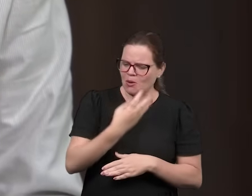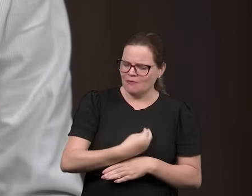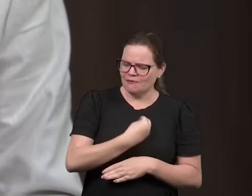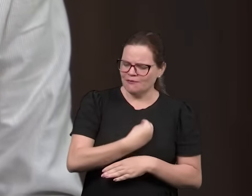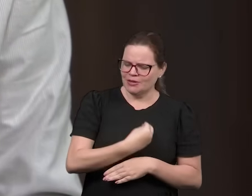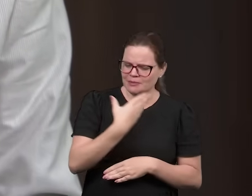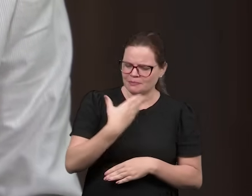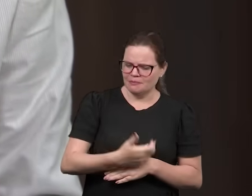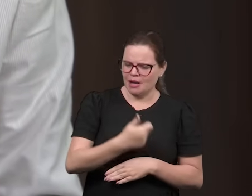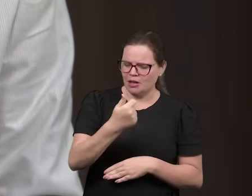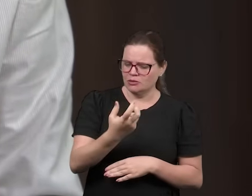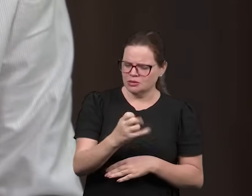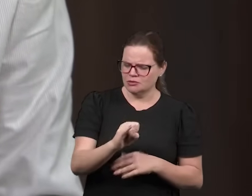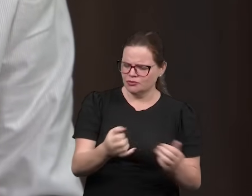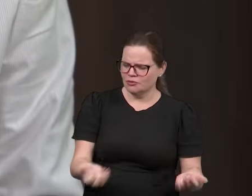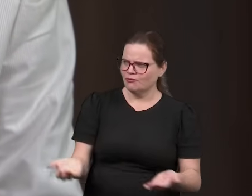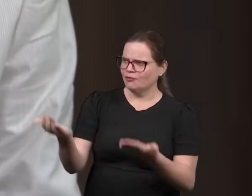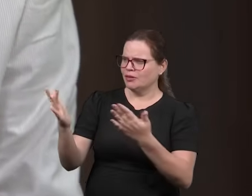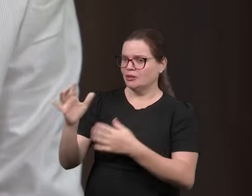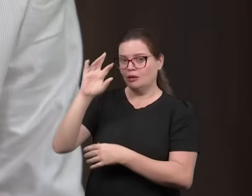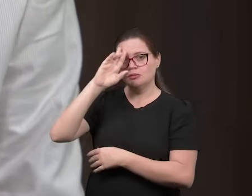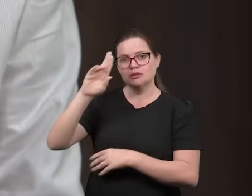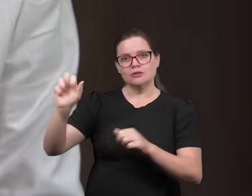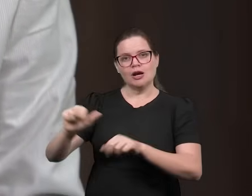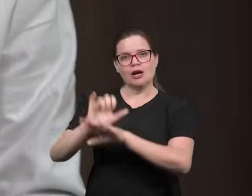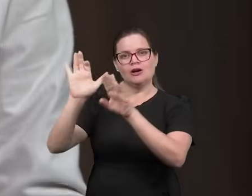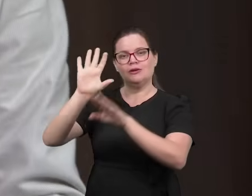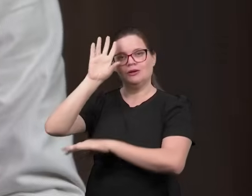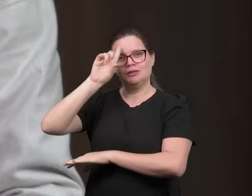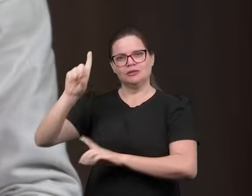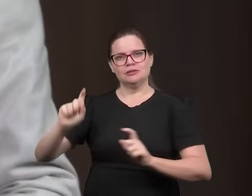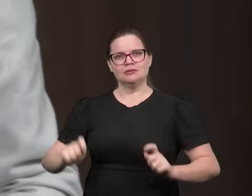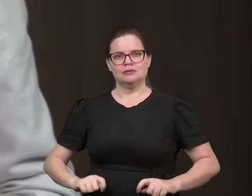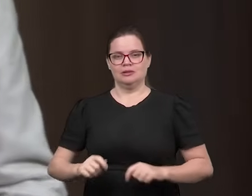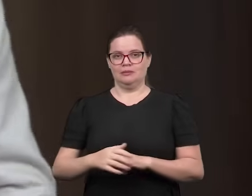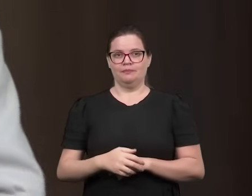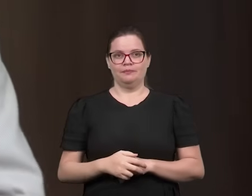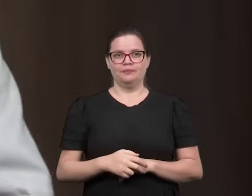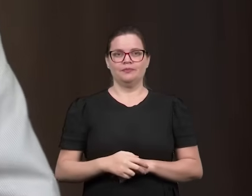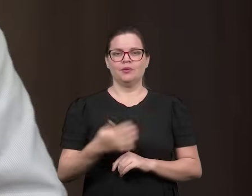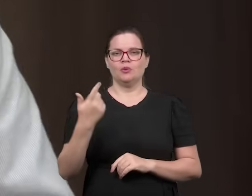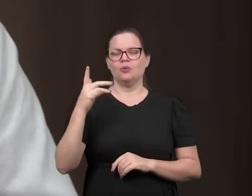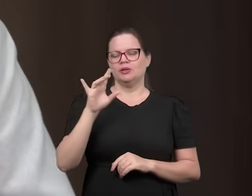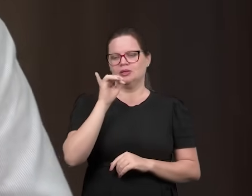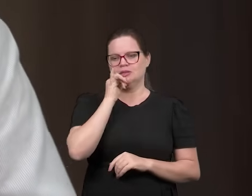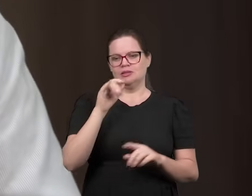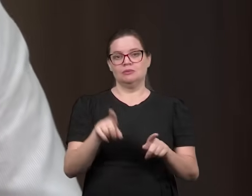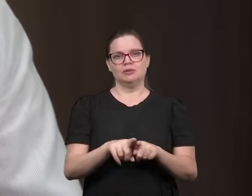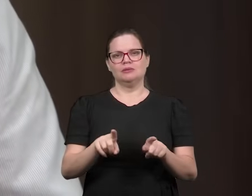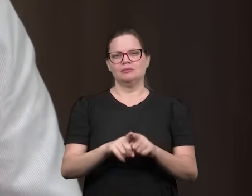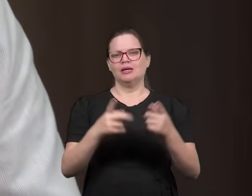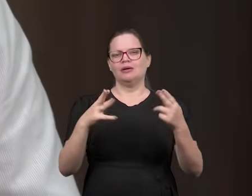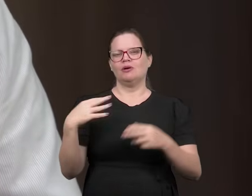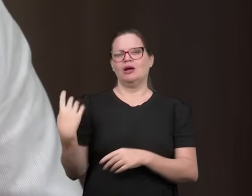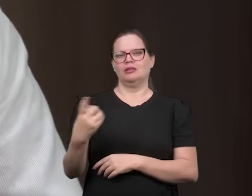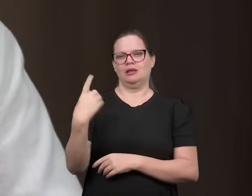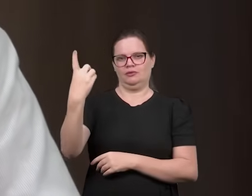próspera, também pode ser servido para a glória de Deus. Um exemplo, talvez, um grande exemplo é